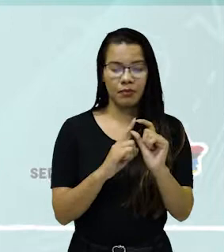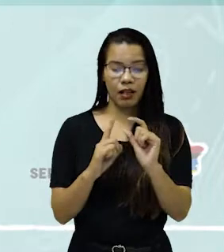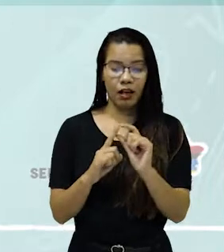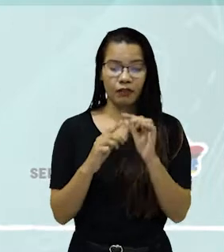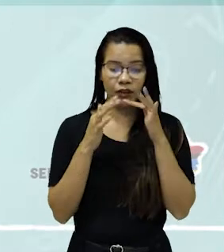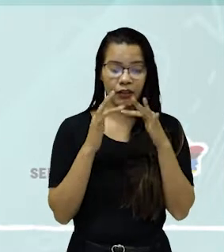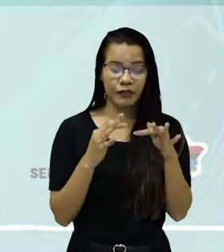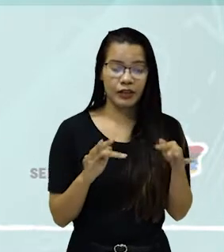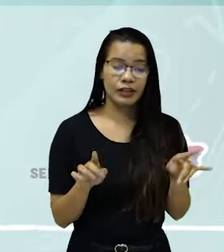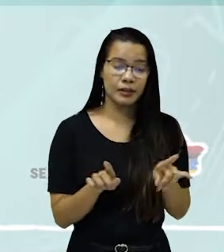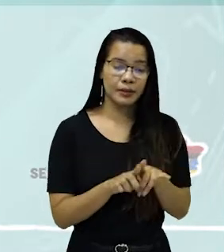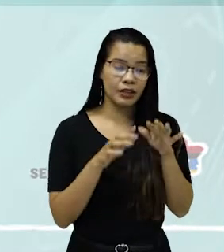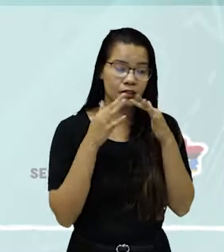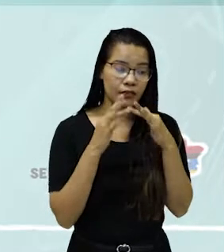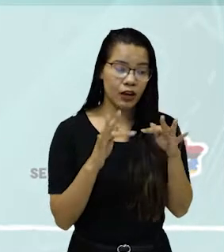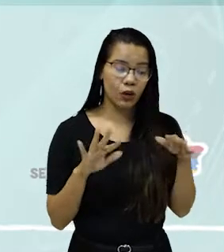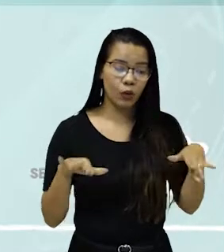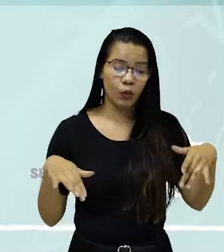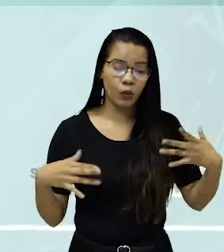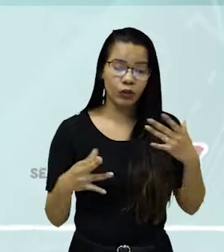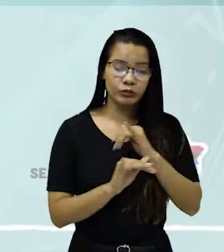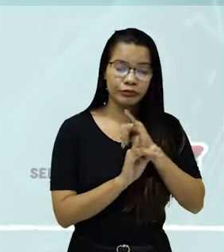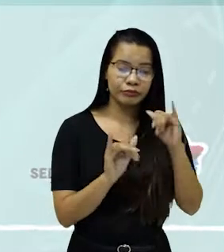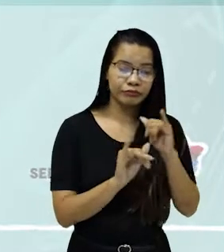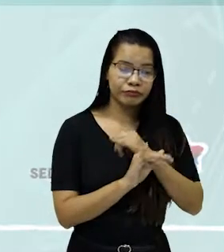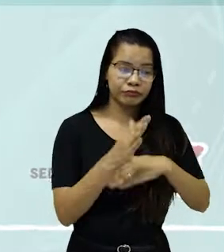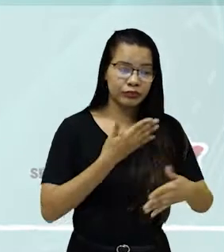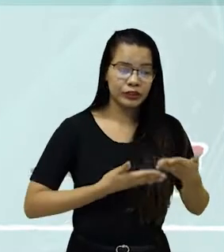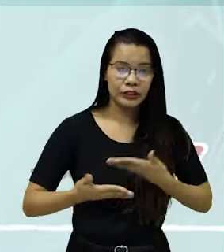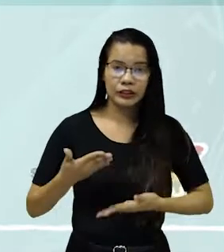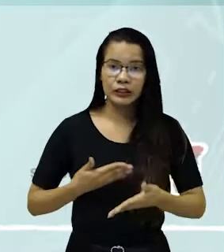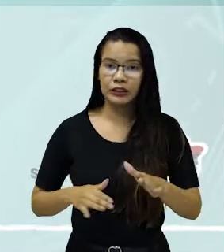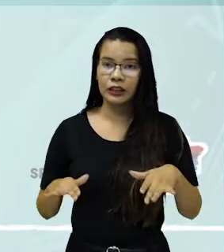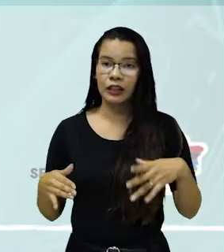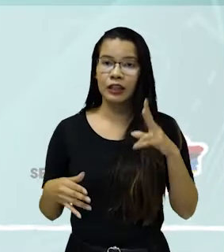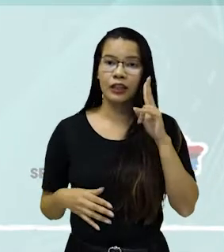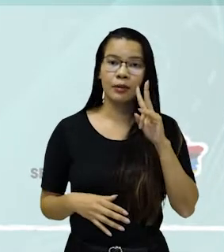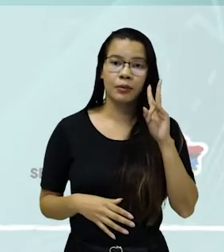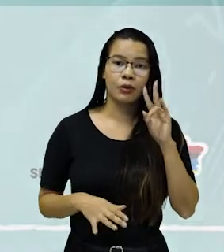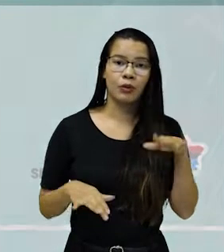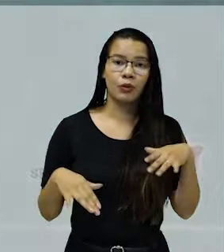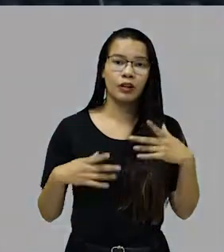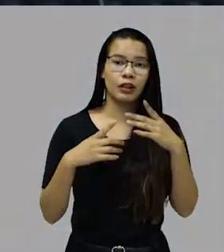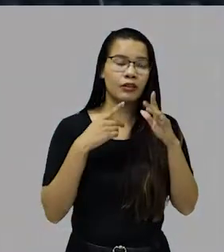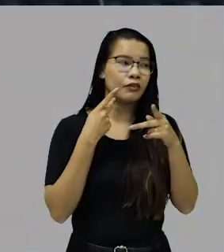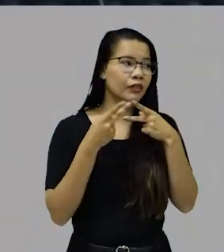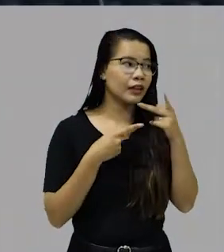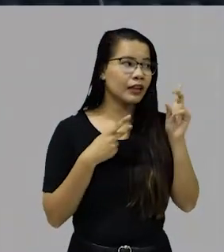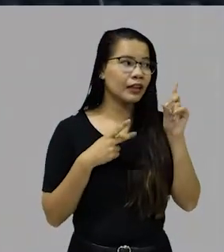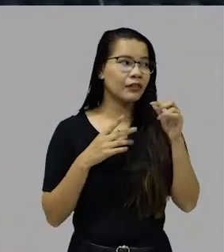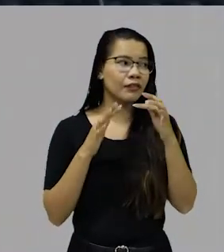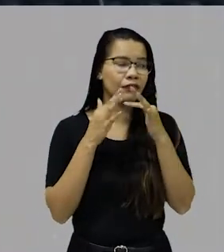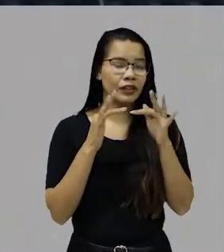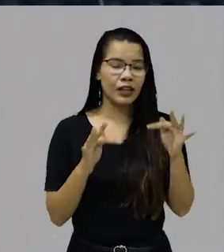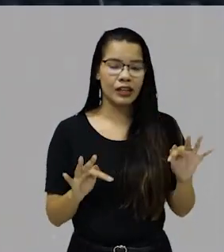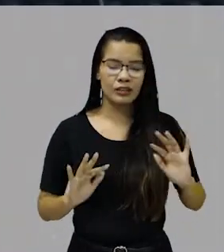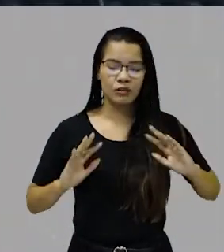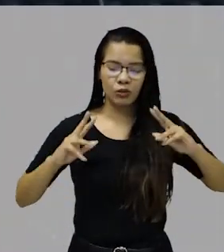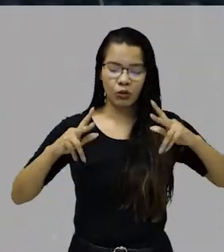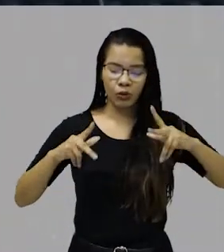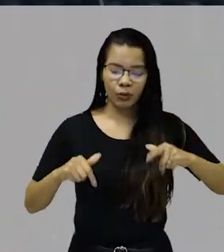quando inseridas em um discurso. Lembrando, gente, quando a fala é frase, nós estamos falando da frase